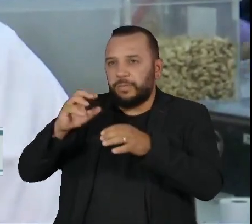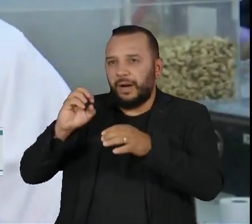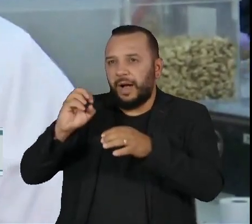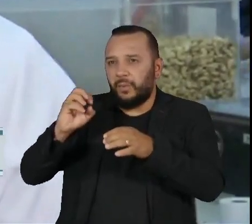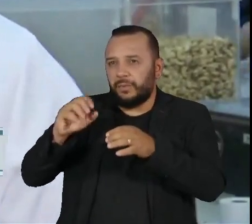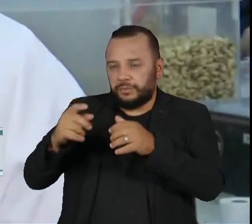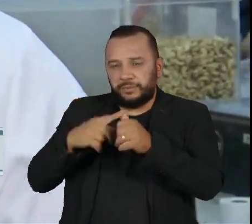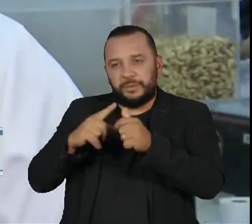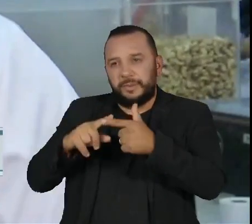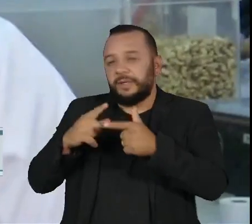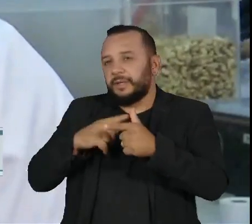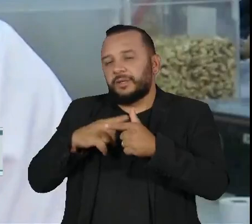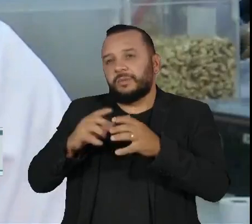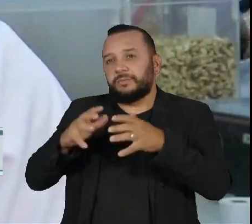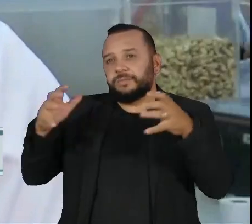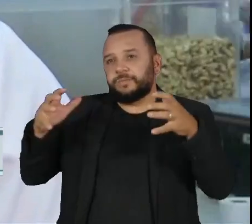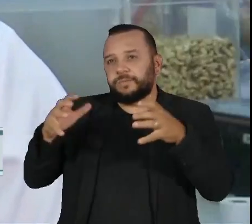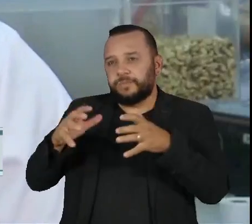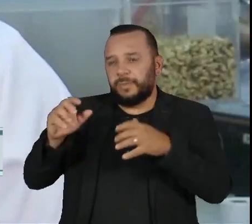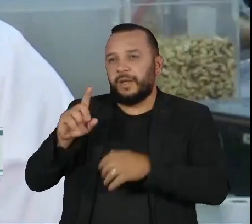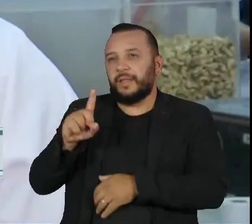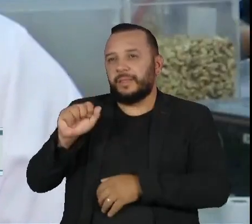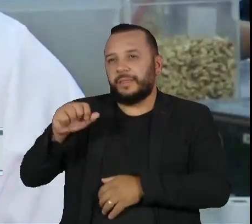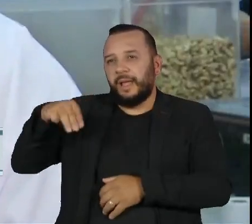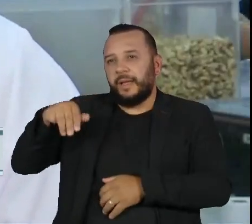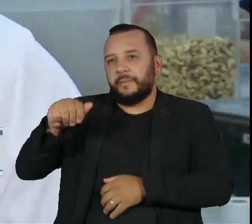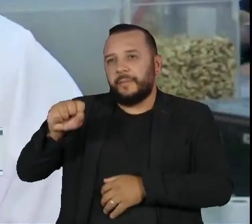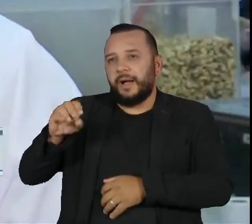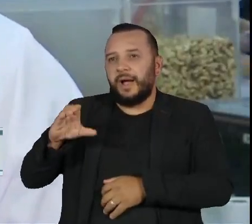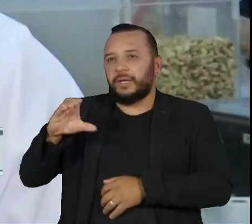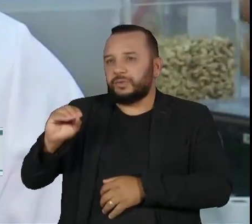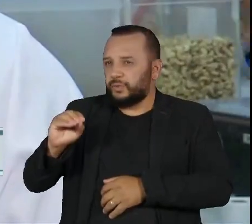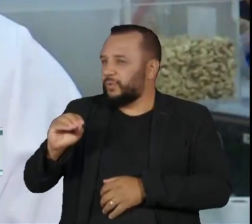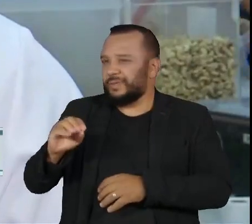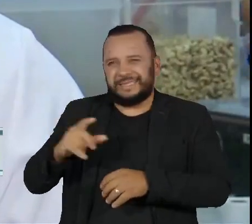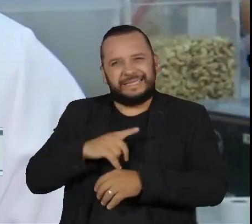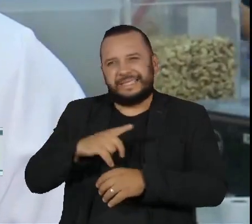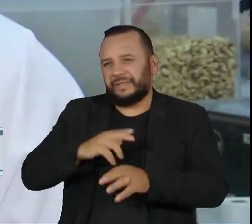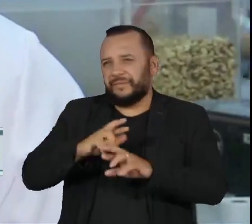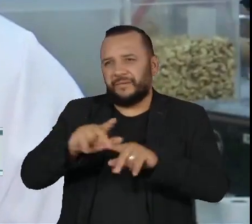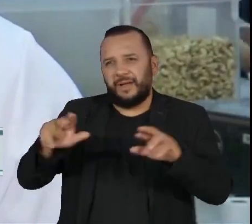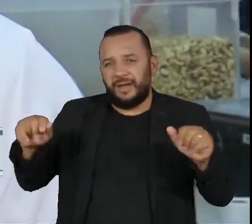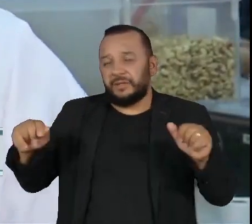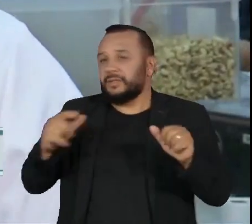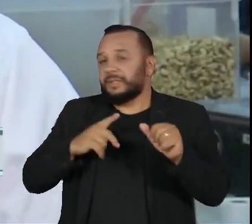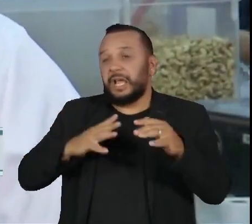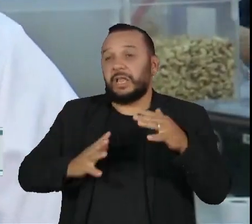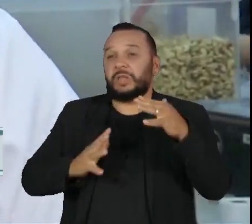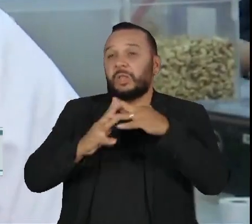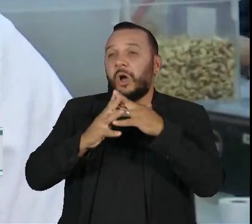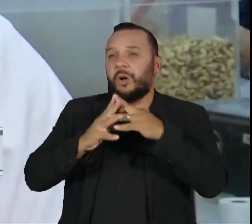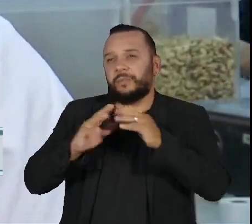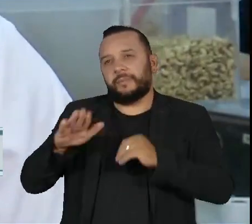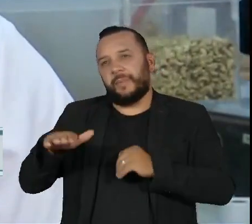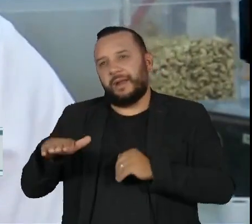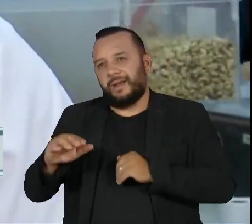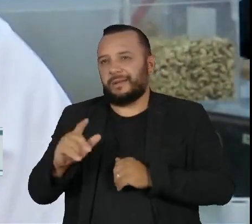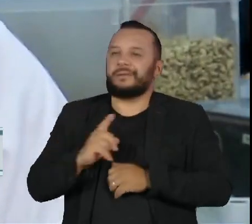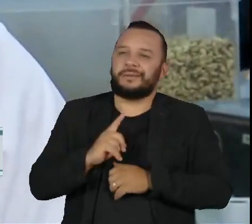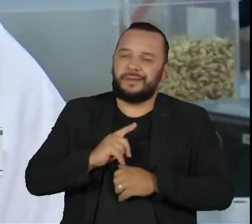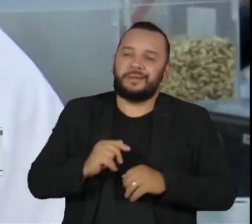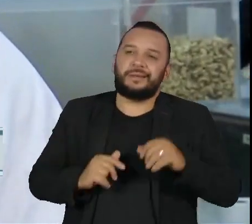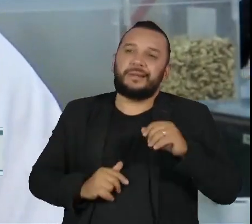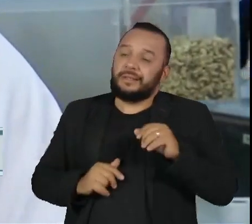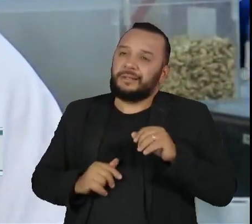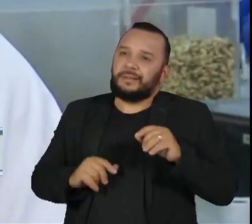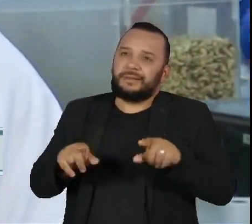a tâmara jumbo, damasco, damasco turbo, turco, prêmio, jumbo. E você tem o damasco